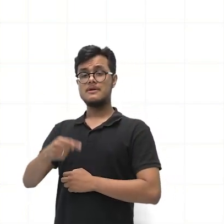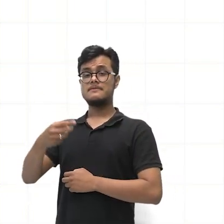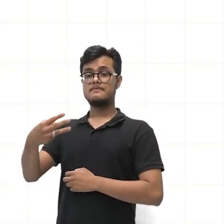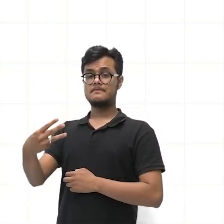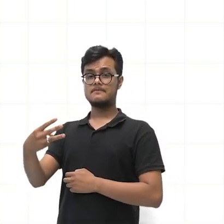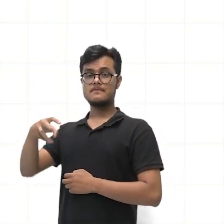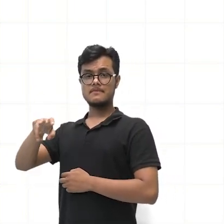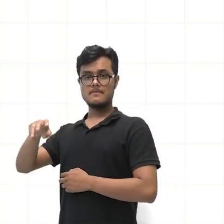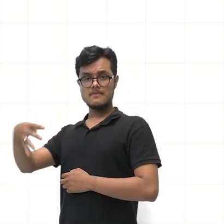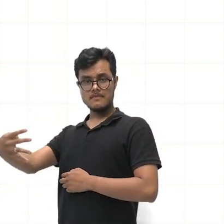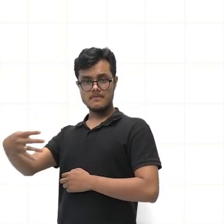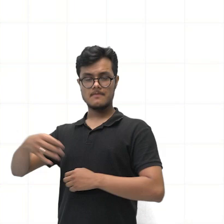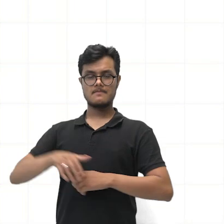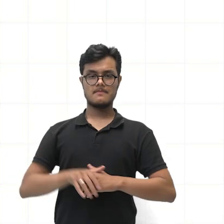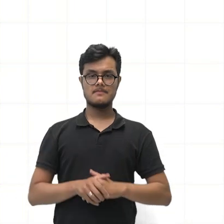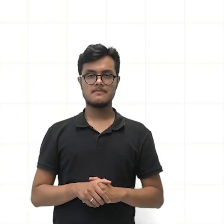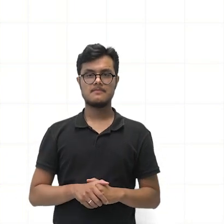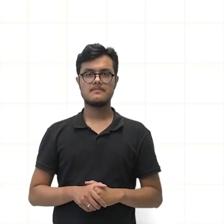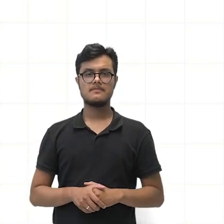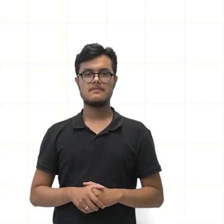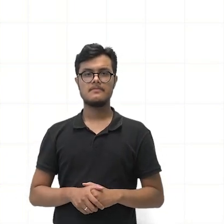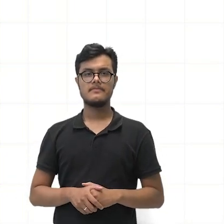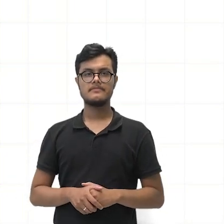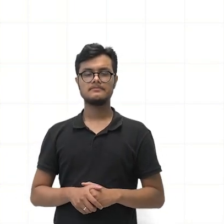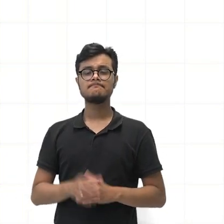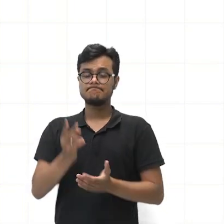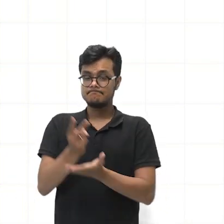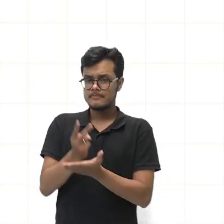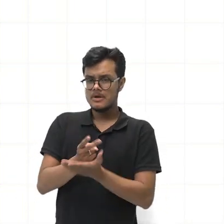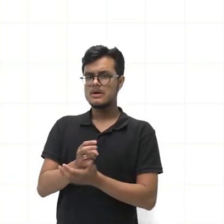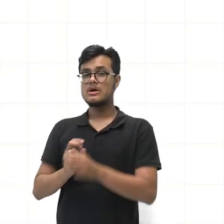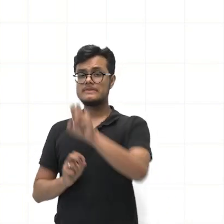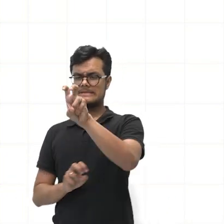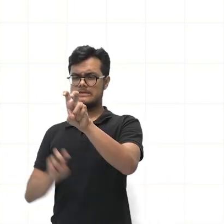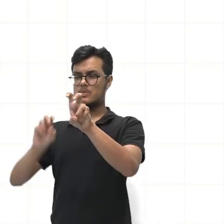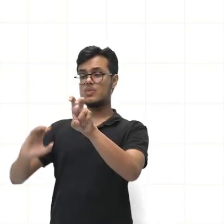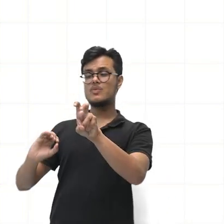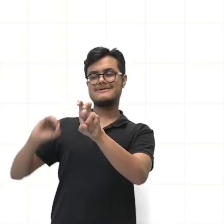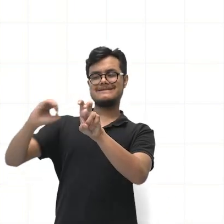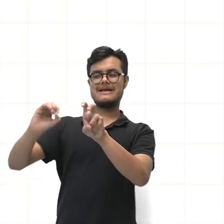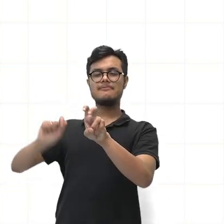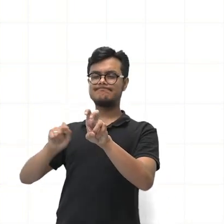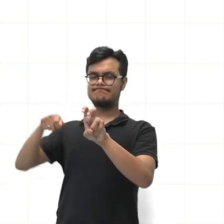22,34. É aquele mesmo procedimento. A gente acrescenta o zero aqui, né?